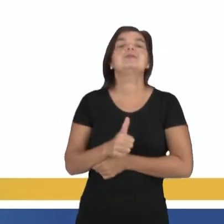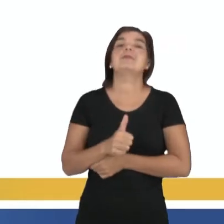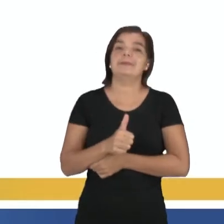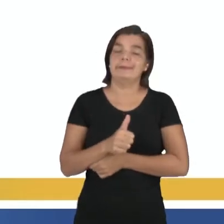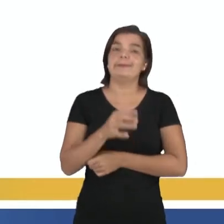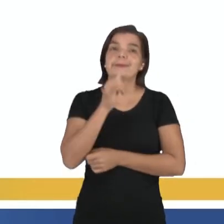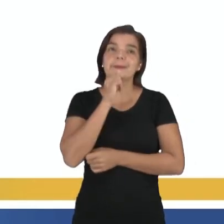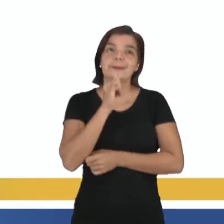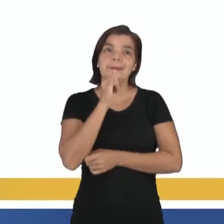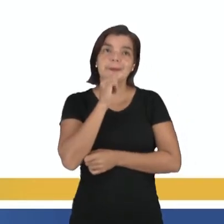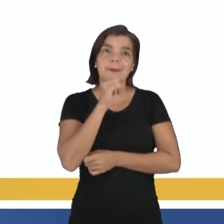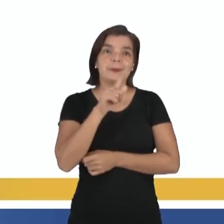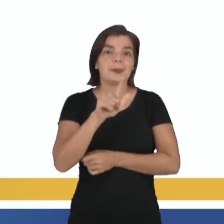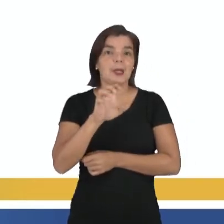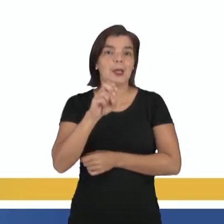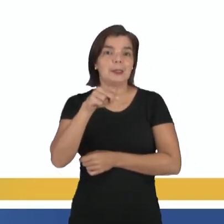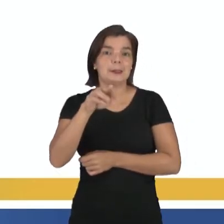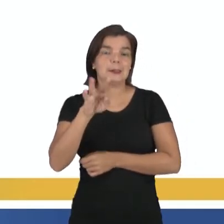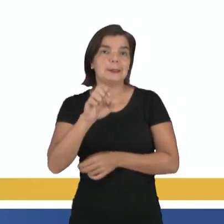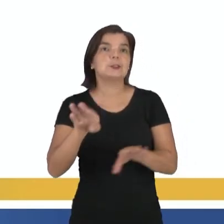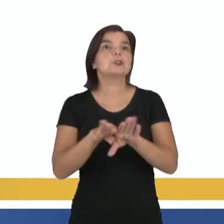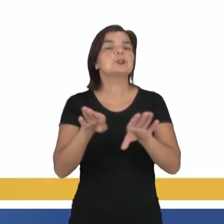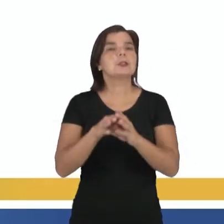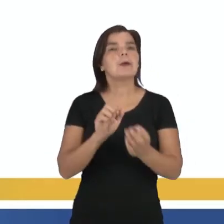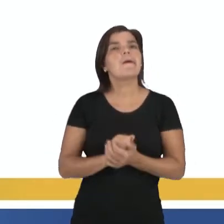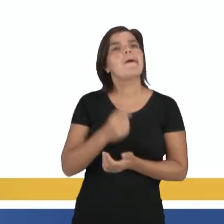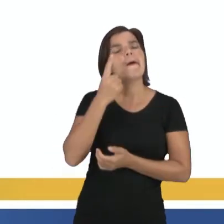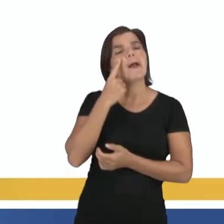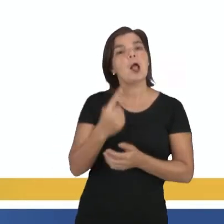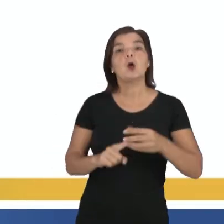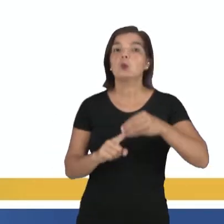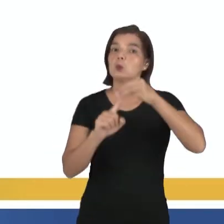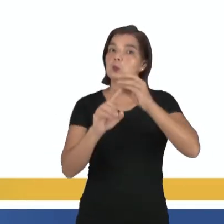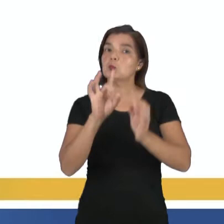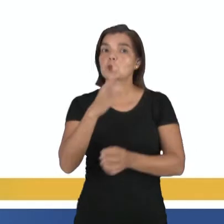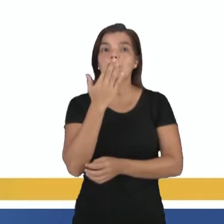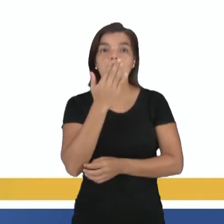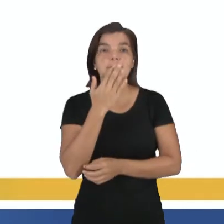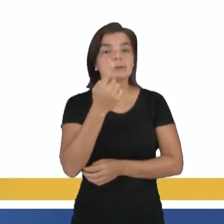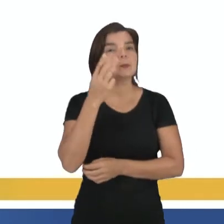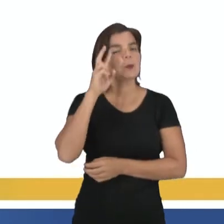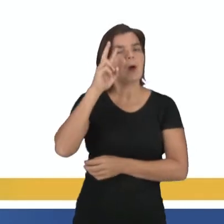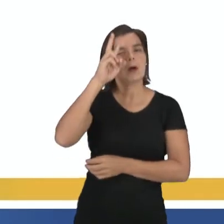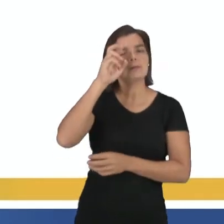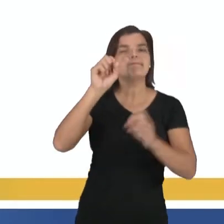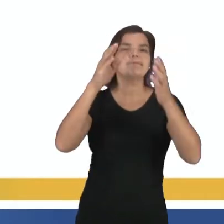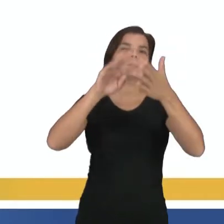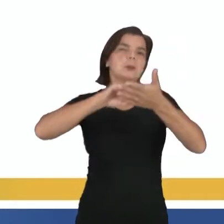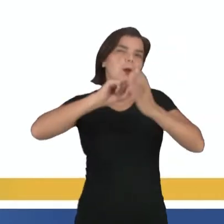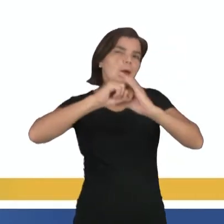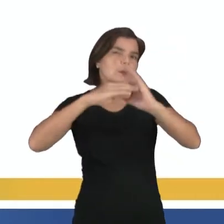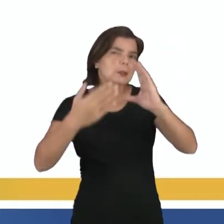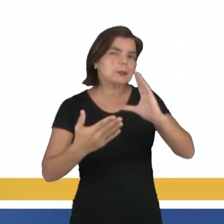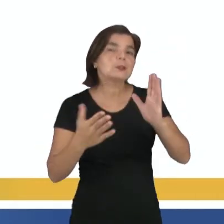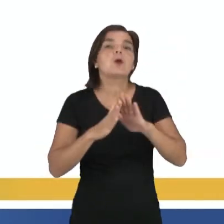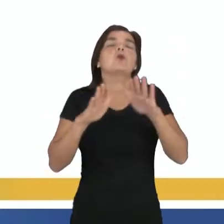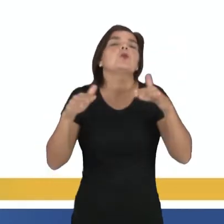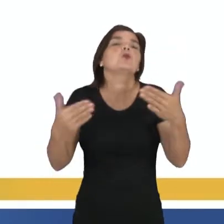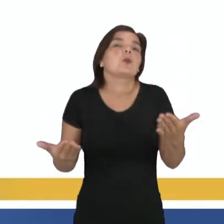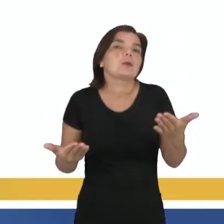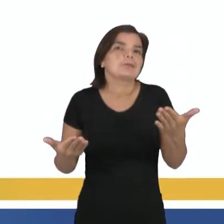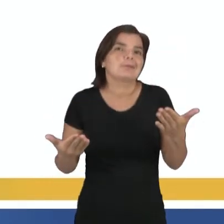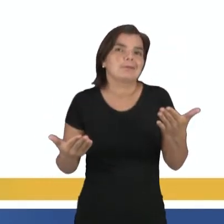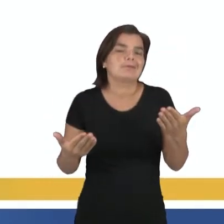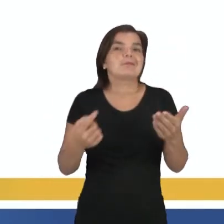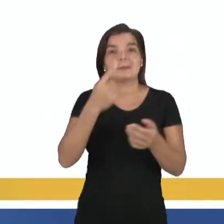exemplo, as lentes convergentes. Então, na divergente é um tipo somente de imagem, aí tu já lembra dessas características aí. Que características